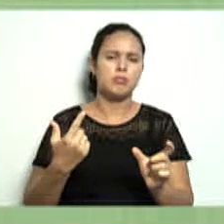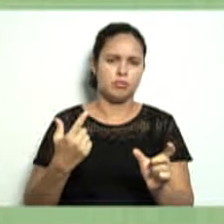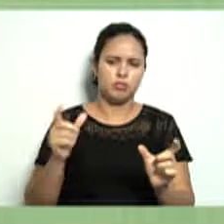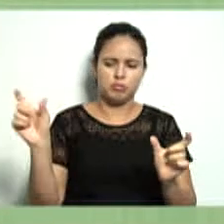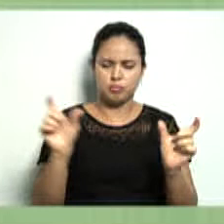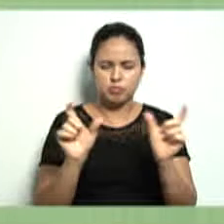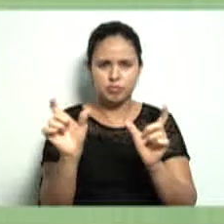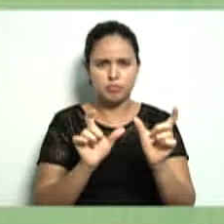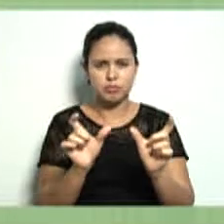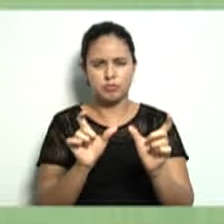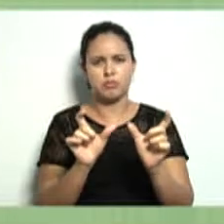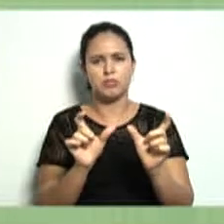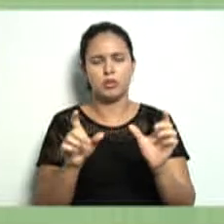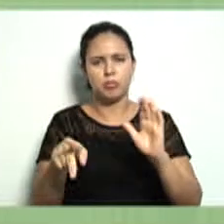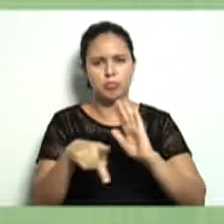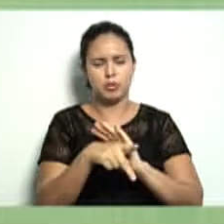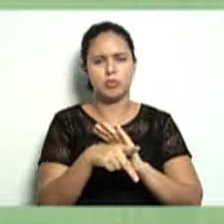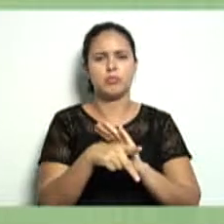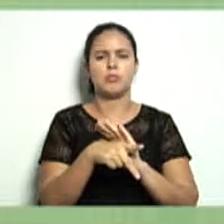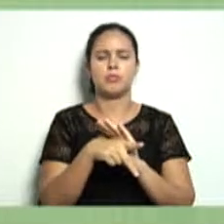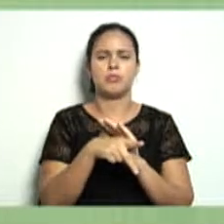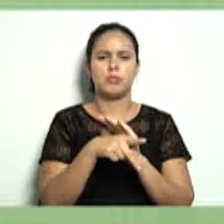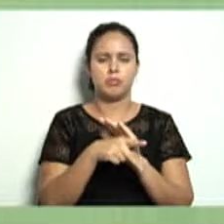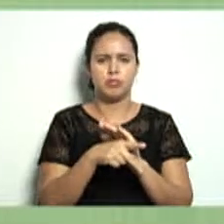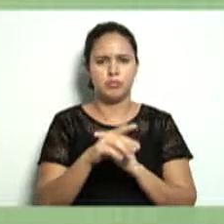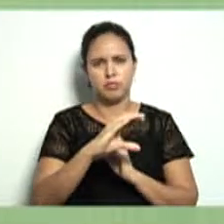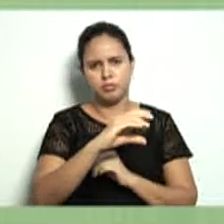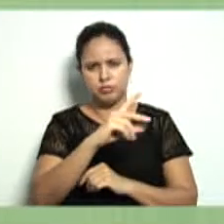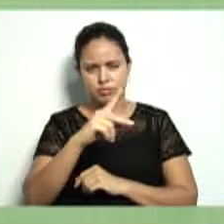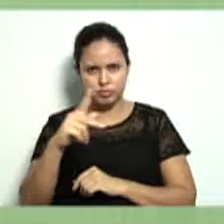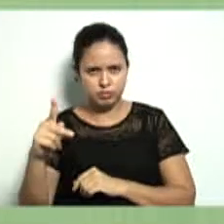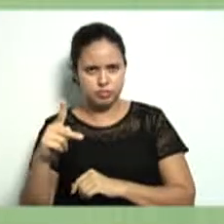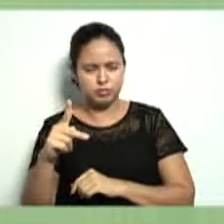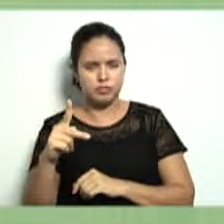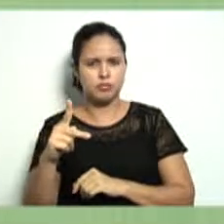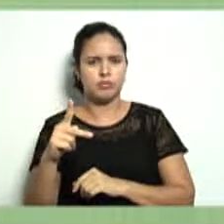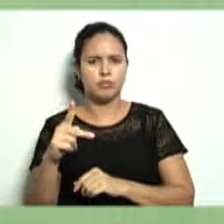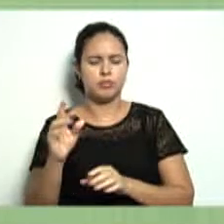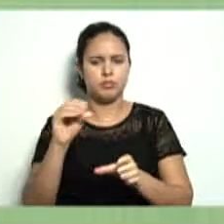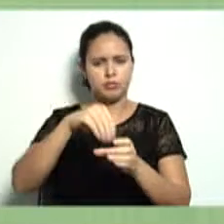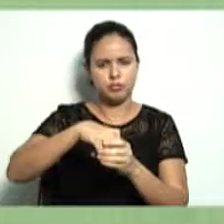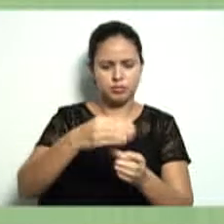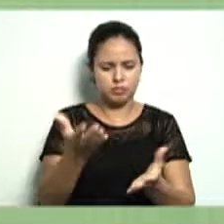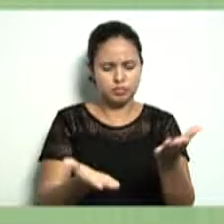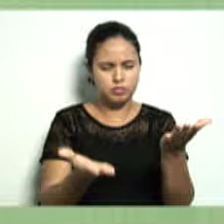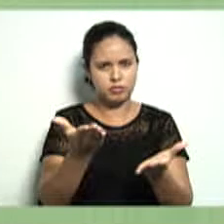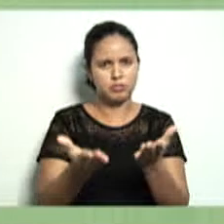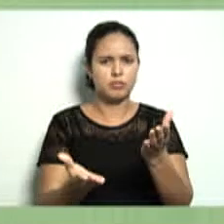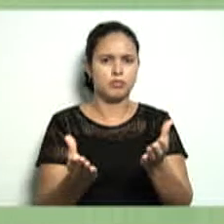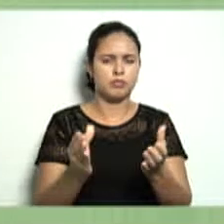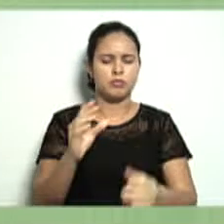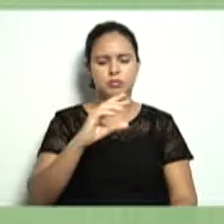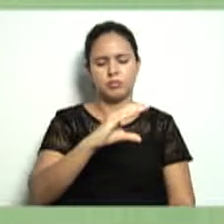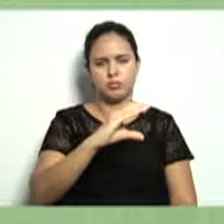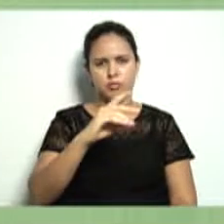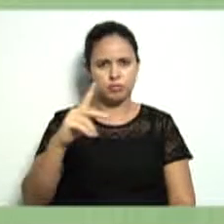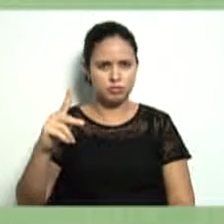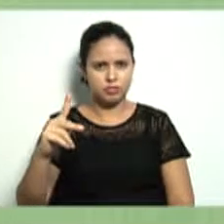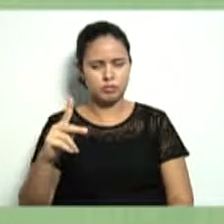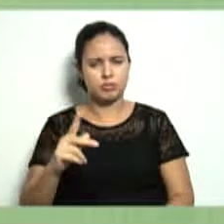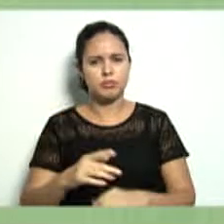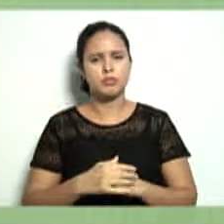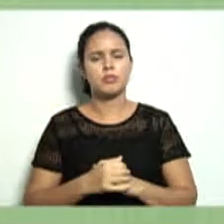referidas à expectativa ou à característica da sustentabilidade. O que a gente propõe aqui? Que